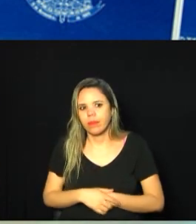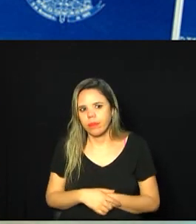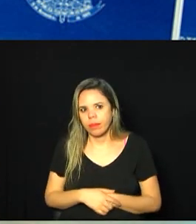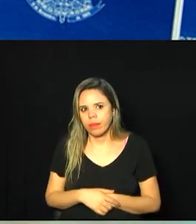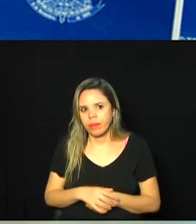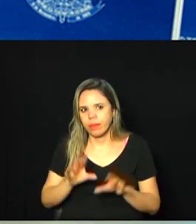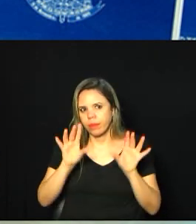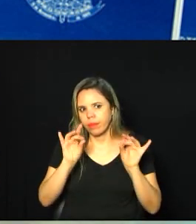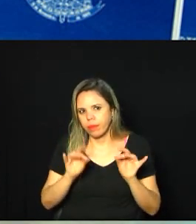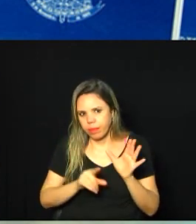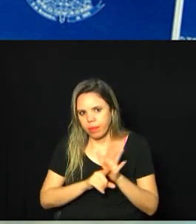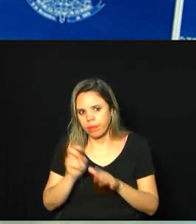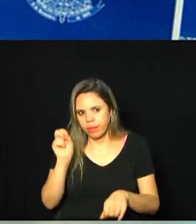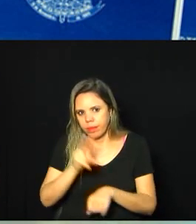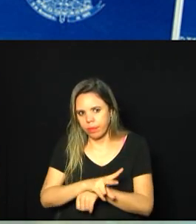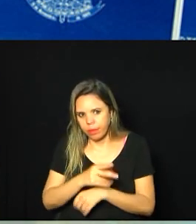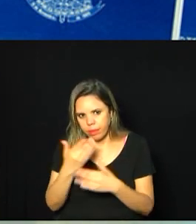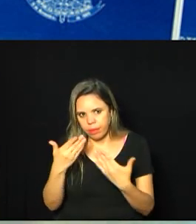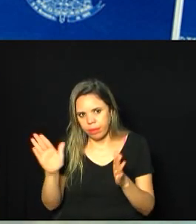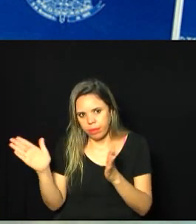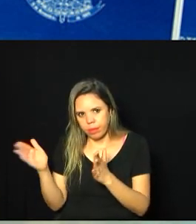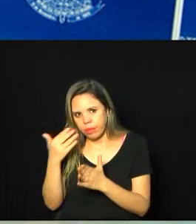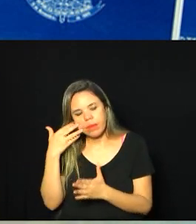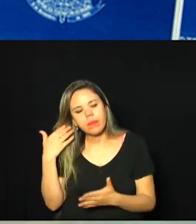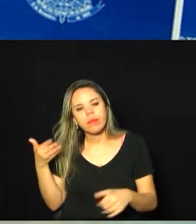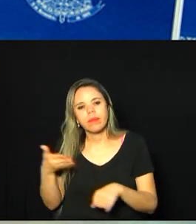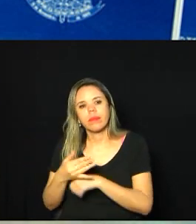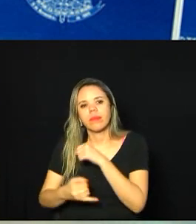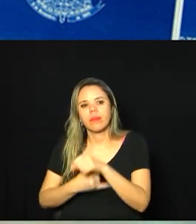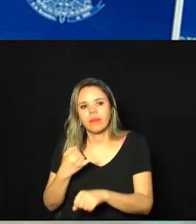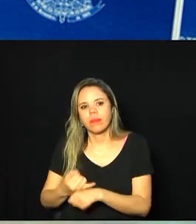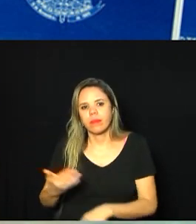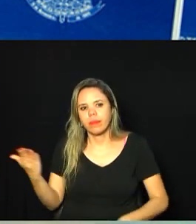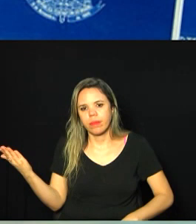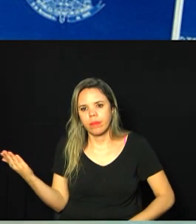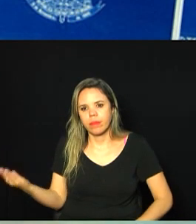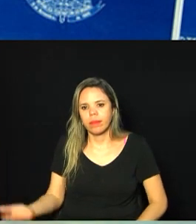mais detalhes das vagas disponíveis, basta entrar no site